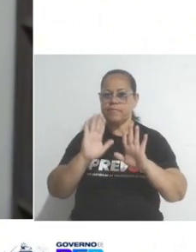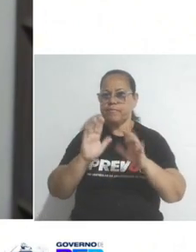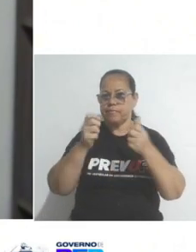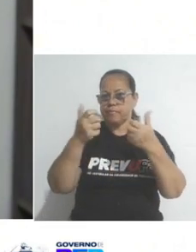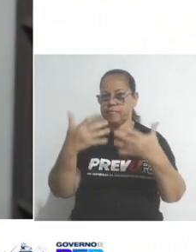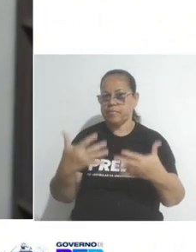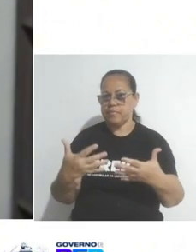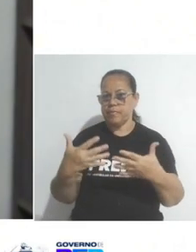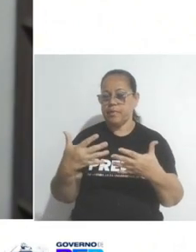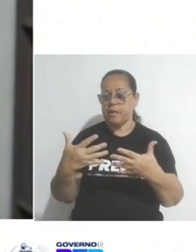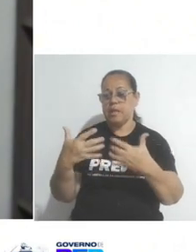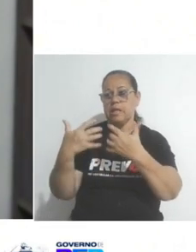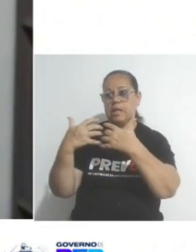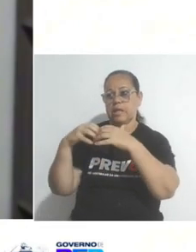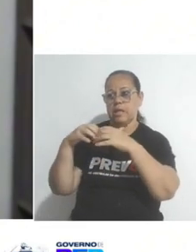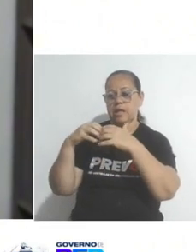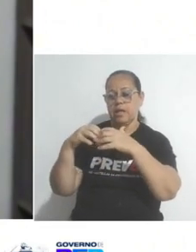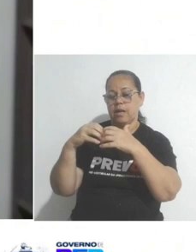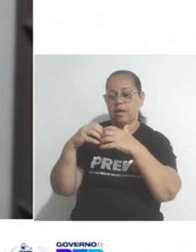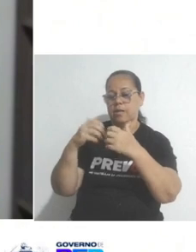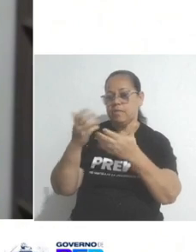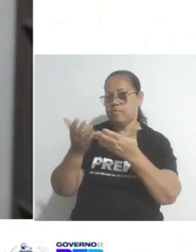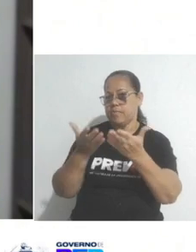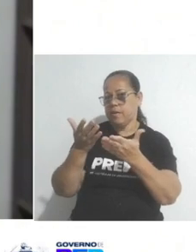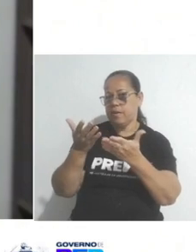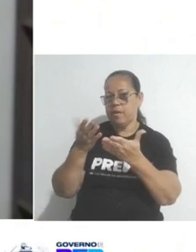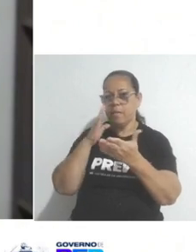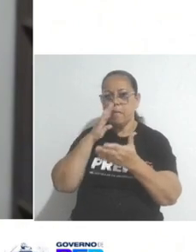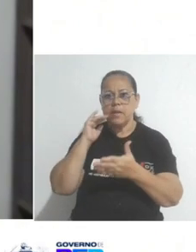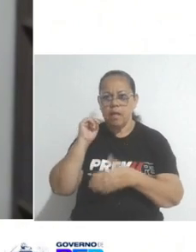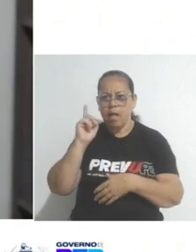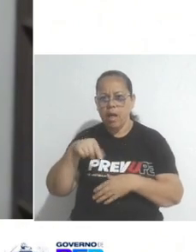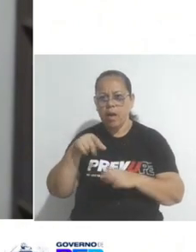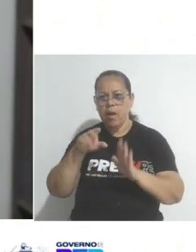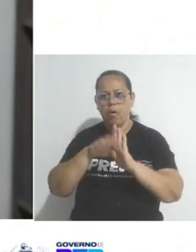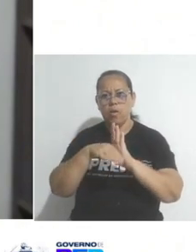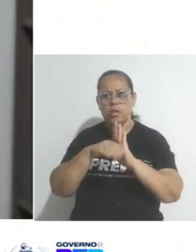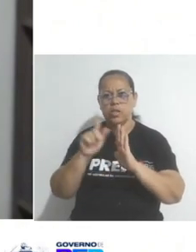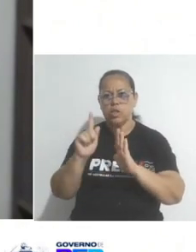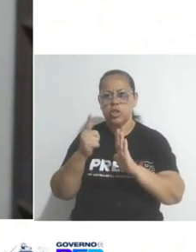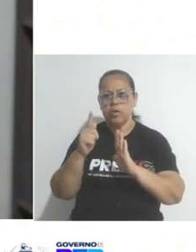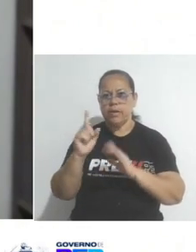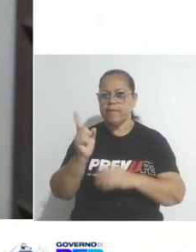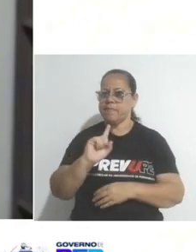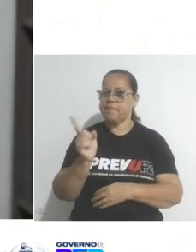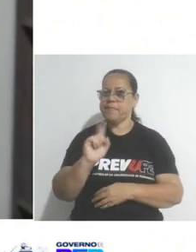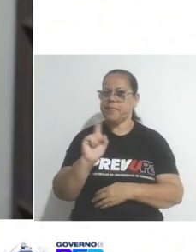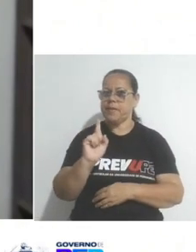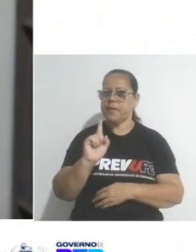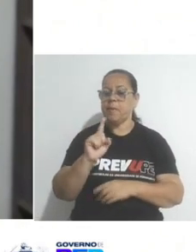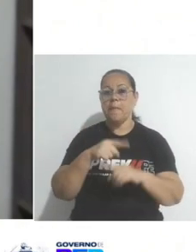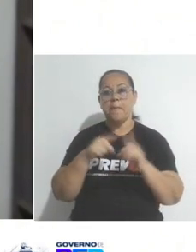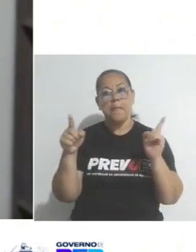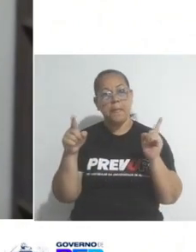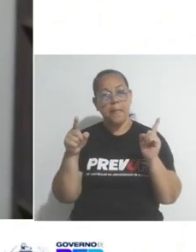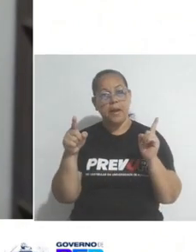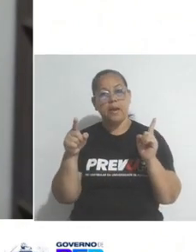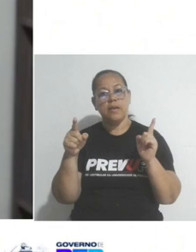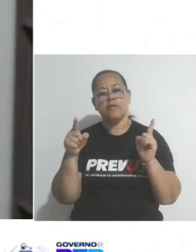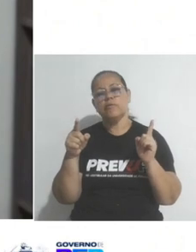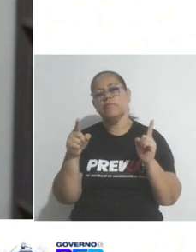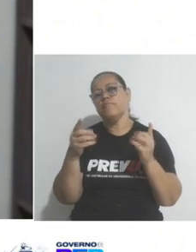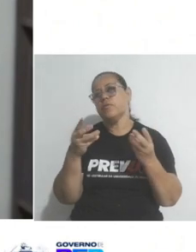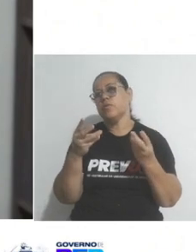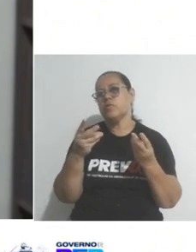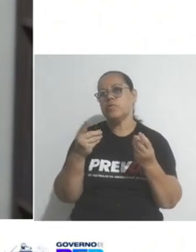Marxismo nós não estamos tratando de um conceito geográfico Estamos tratando sim de uma forma